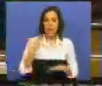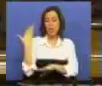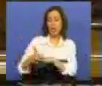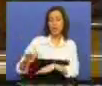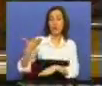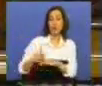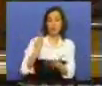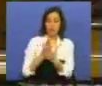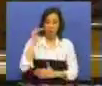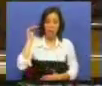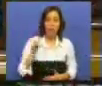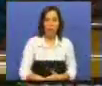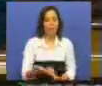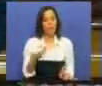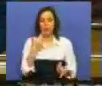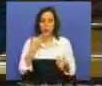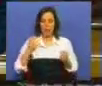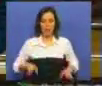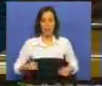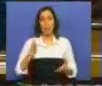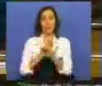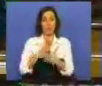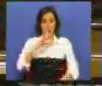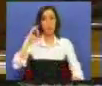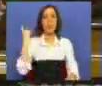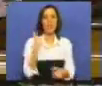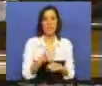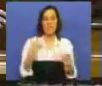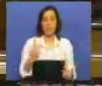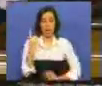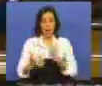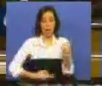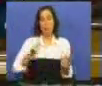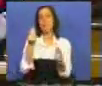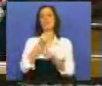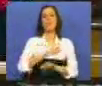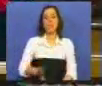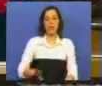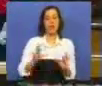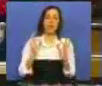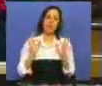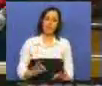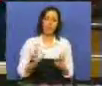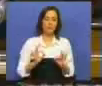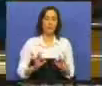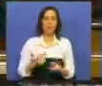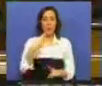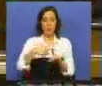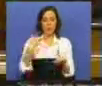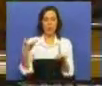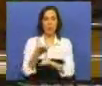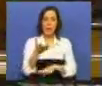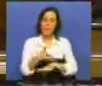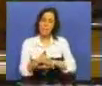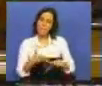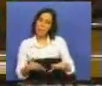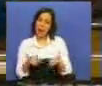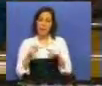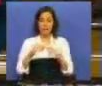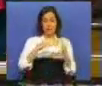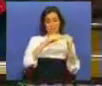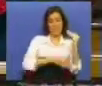exclusão são uma inevitabilidade numa escola exigente. Algumas crianças estariam destinadas a um sucesso parcial e